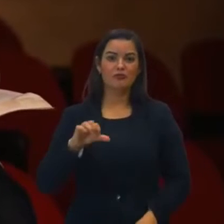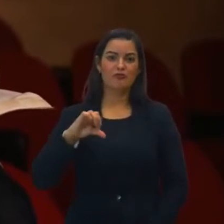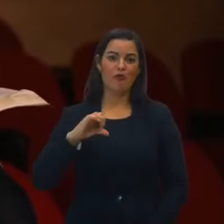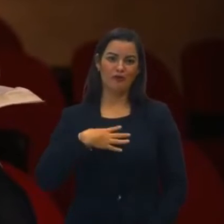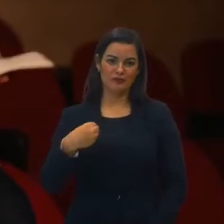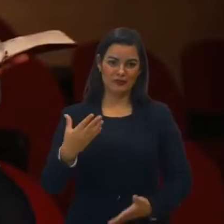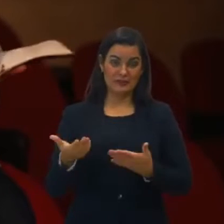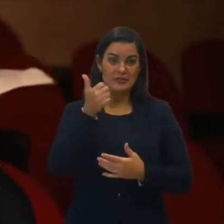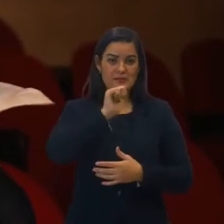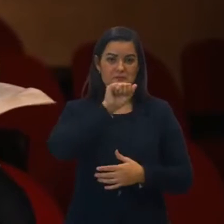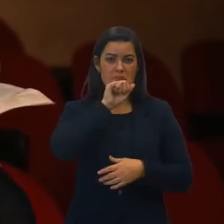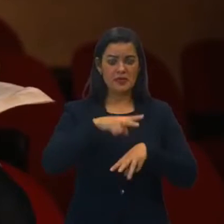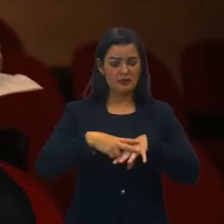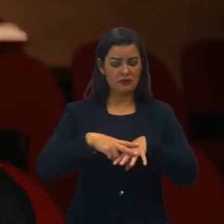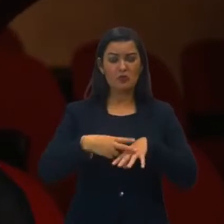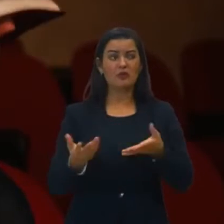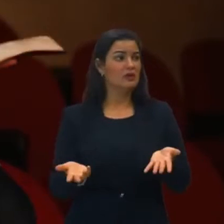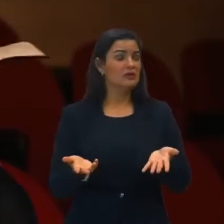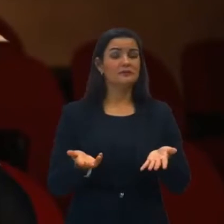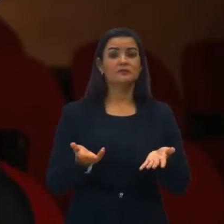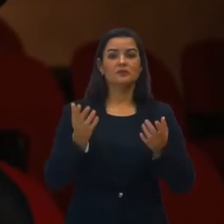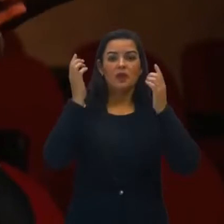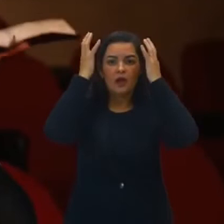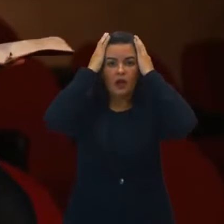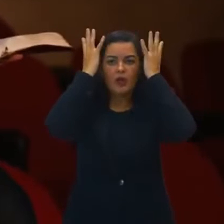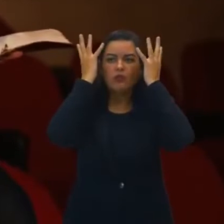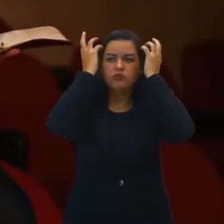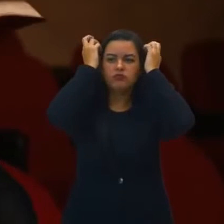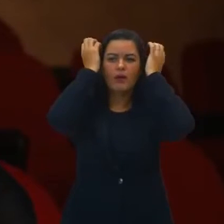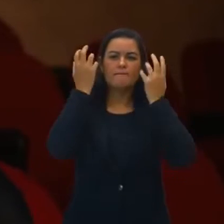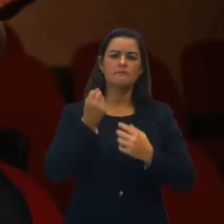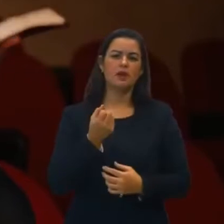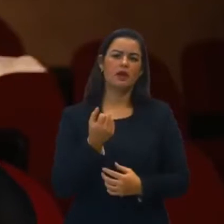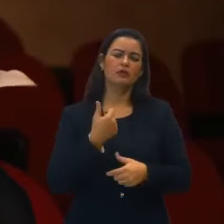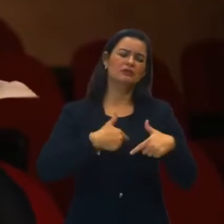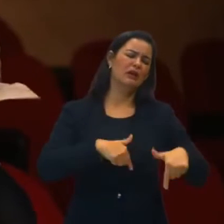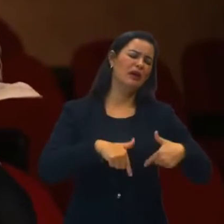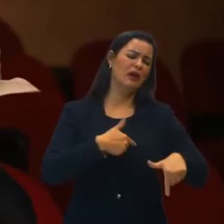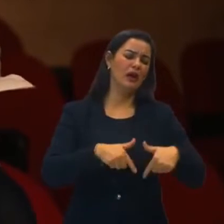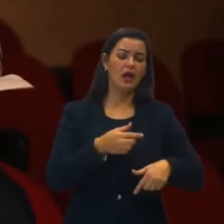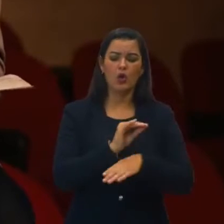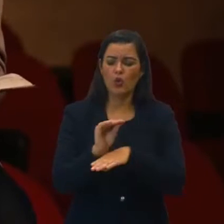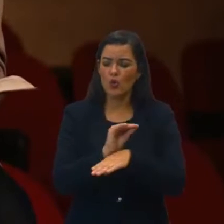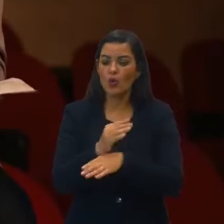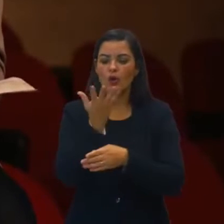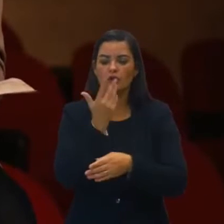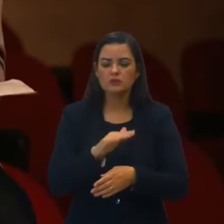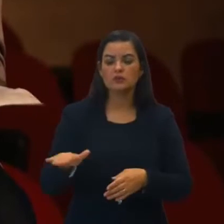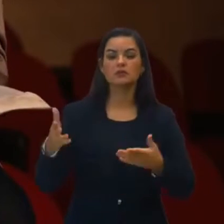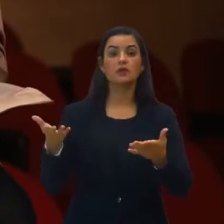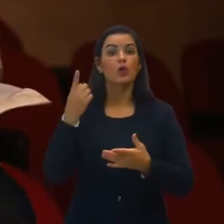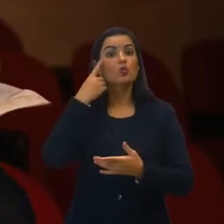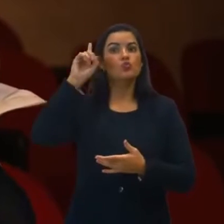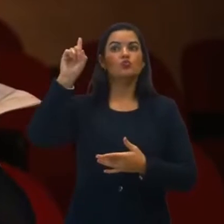Esta mãe, viúva, já com os cabelos brancos de tanto trabalhar para dar comida àquelas crianças, um dia